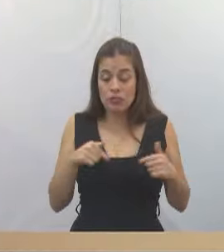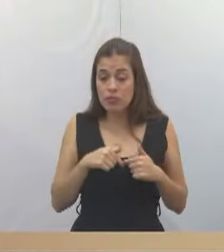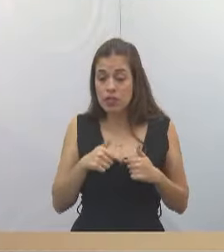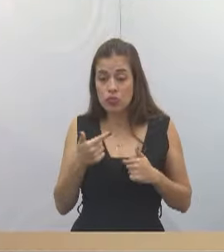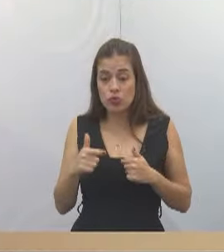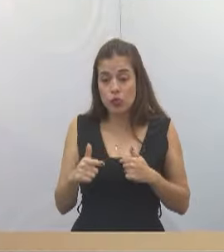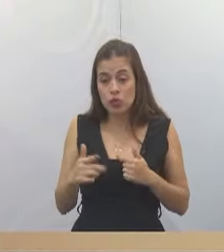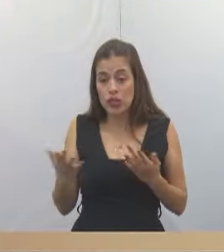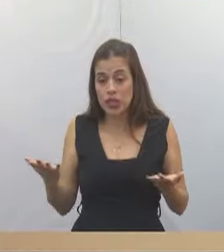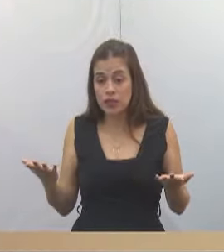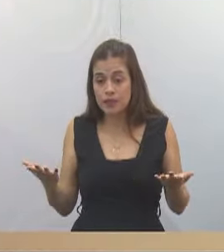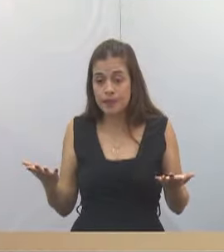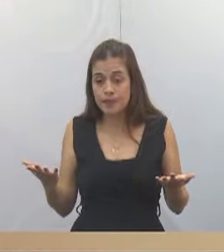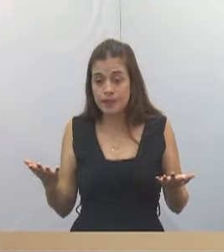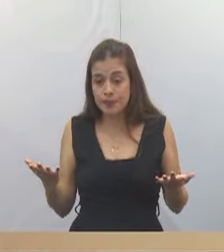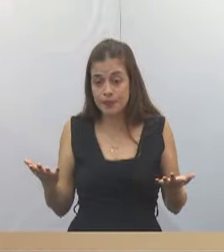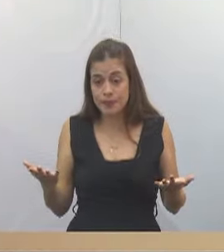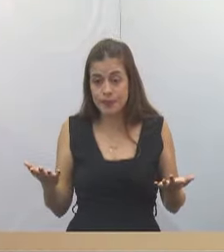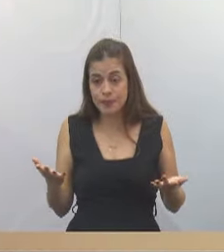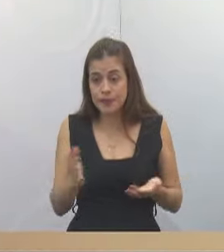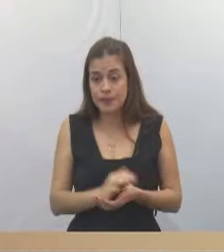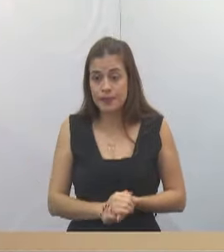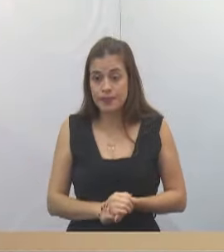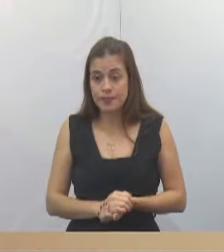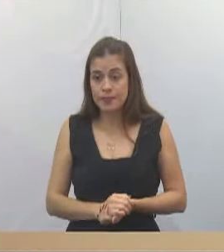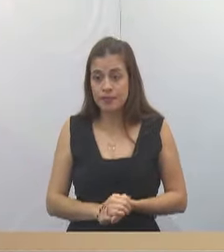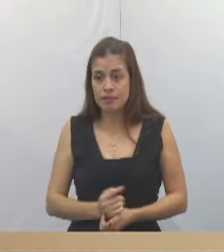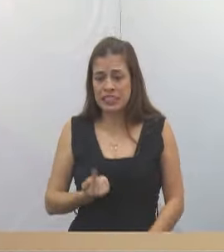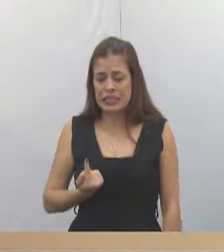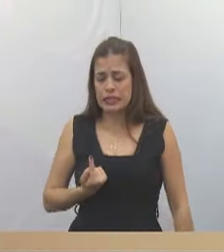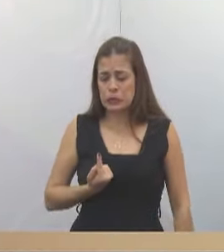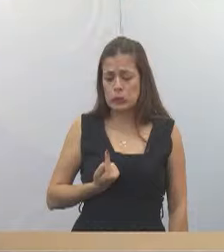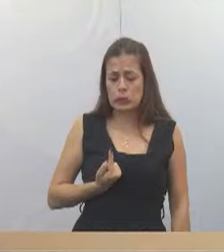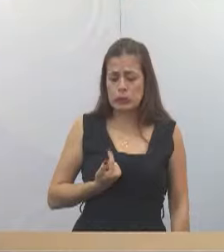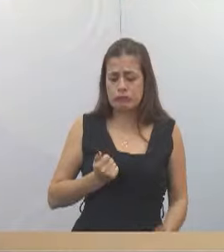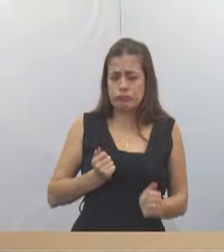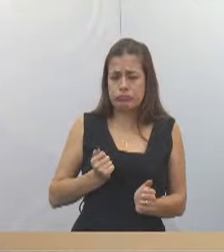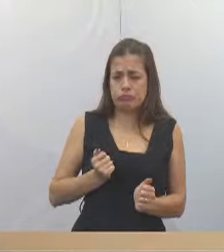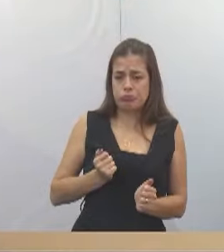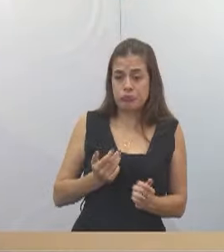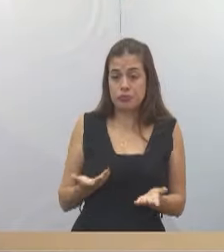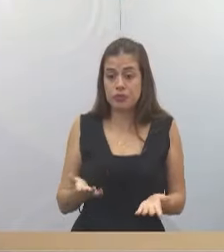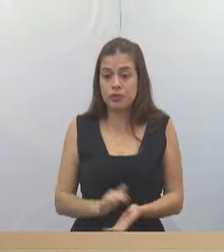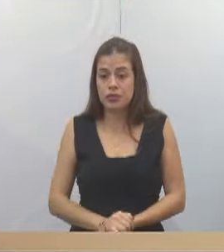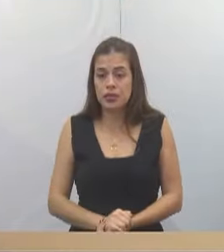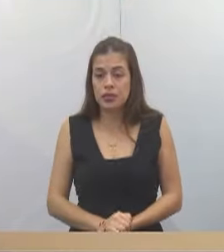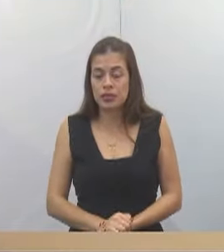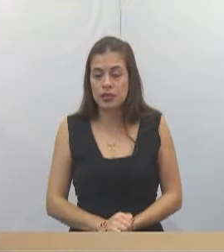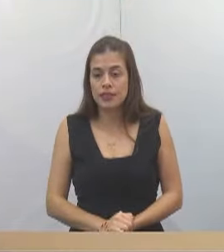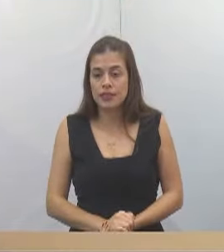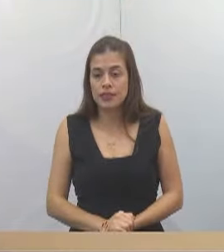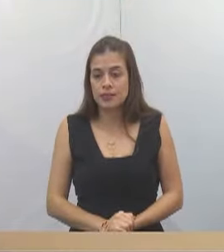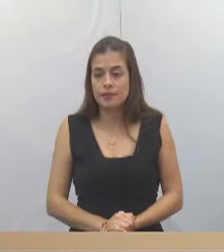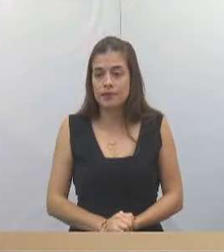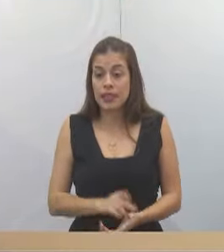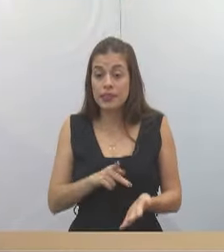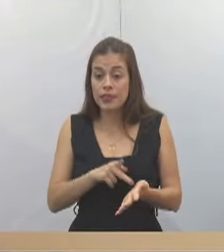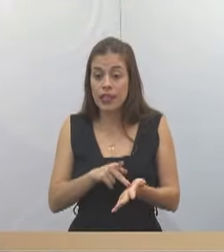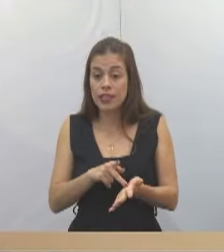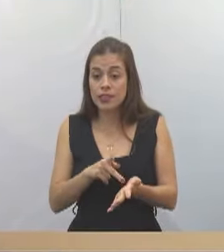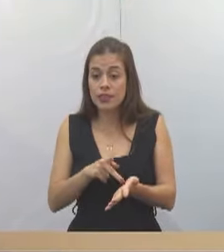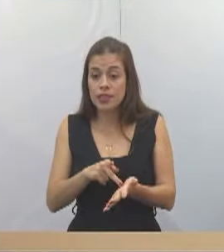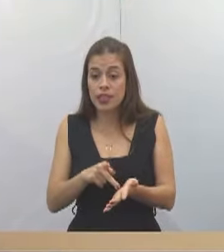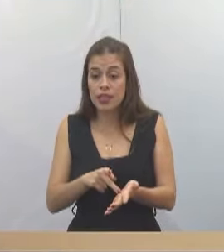não teria, não tem espaço. Lá mal cabe eu. Mal cabe eu. Então, é